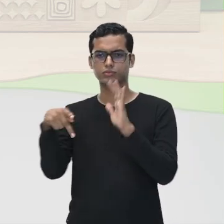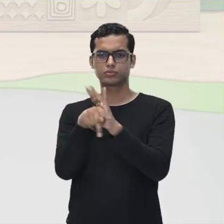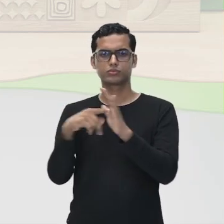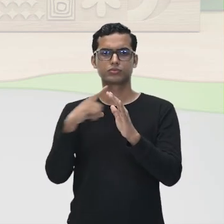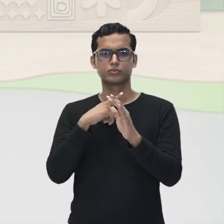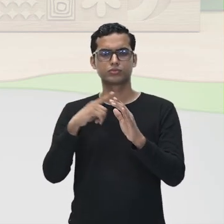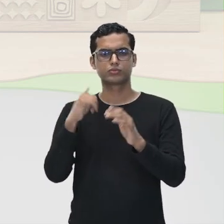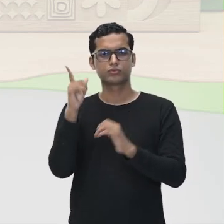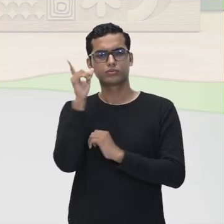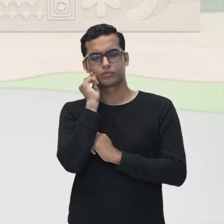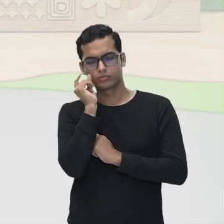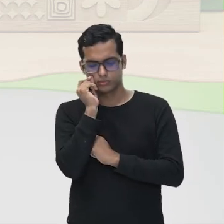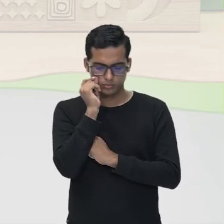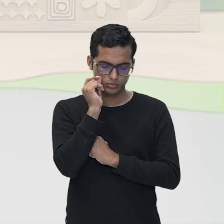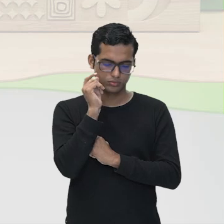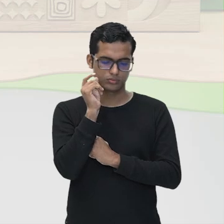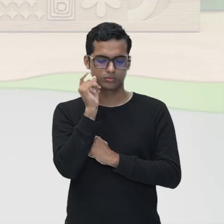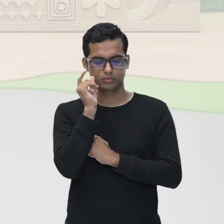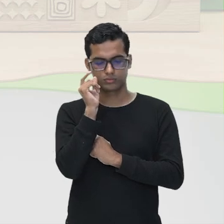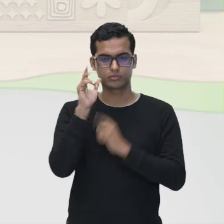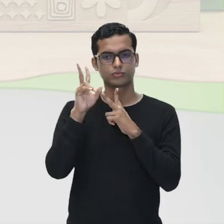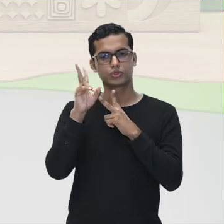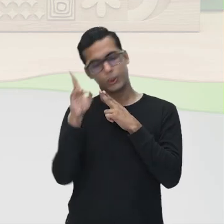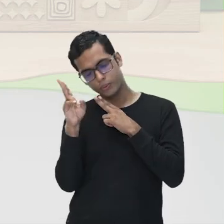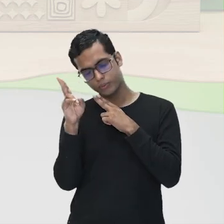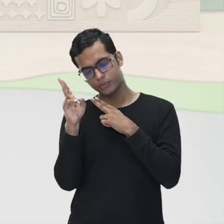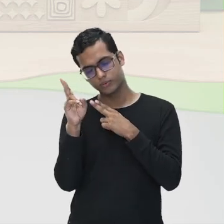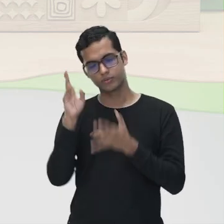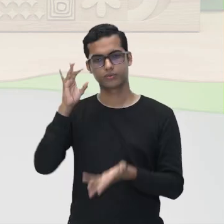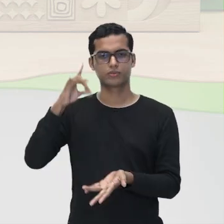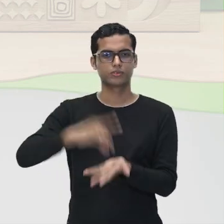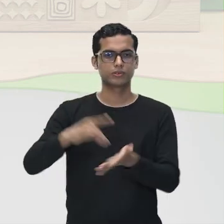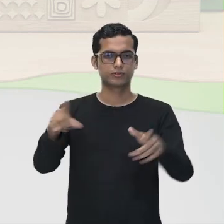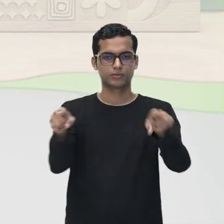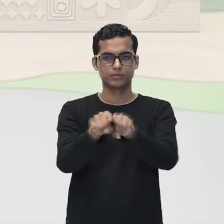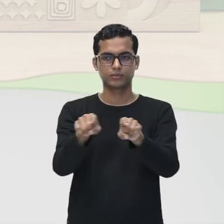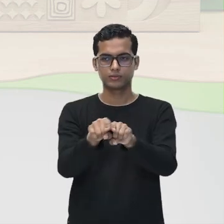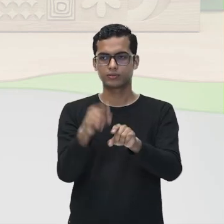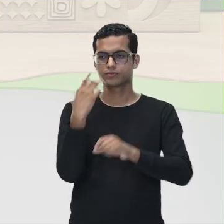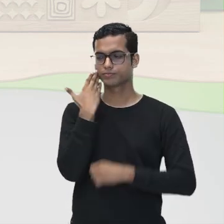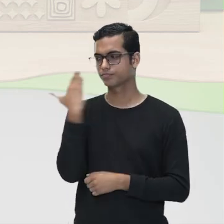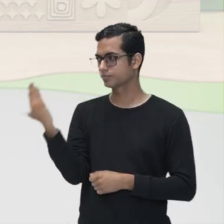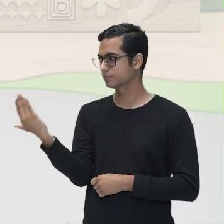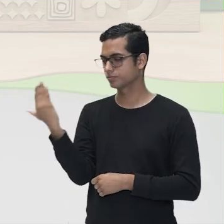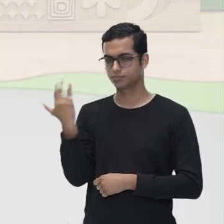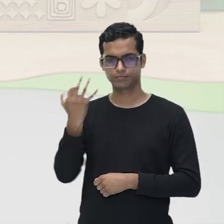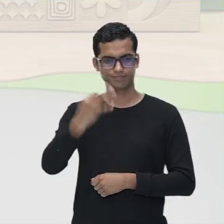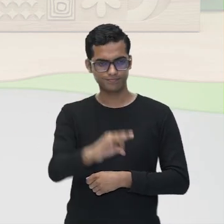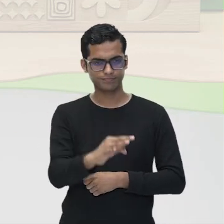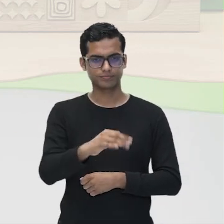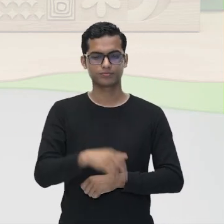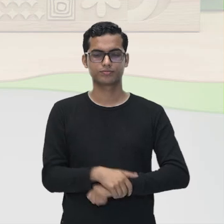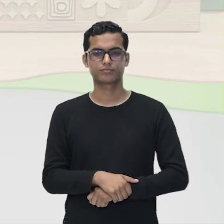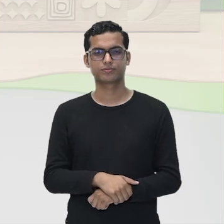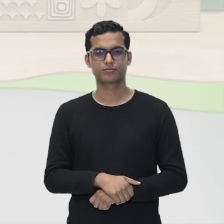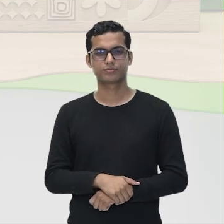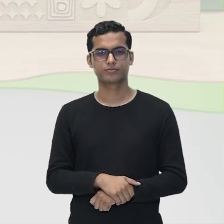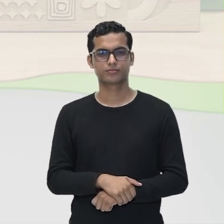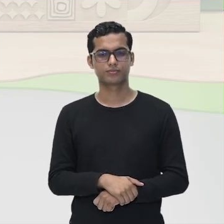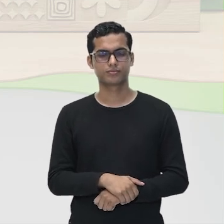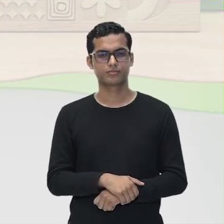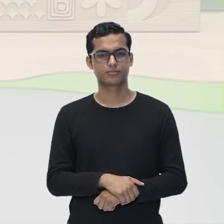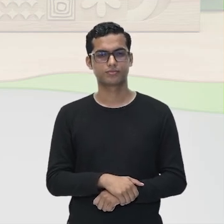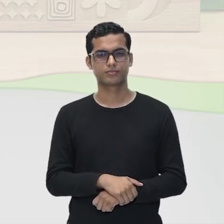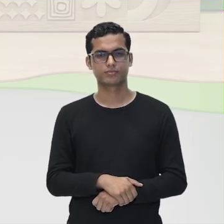uma sonolência e fazer com que você durma, certo? E assim também como